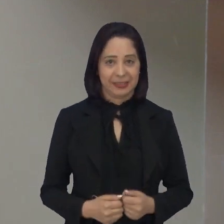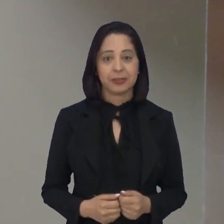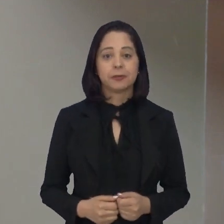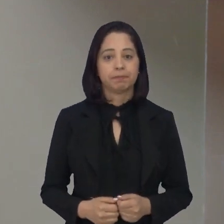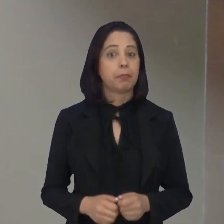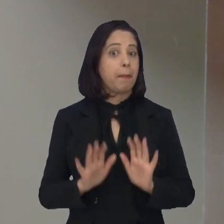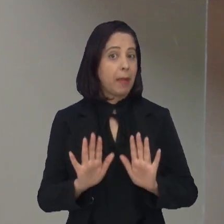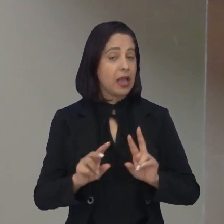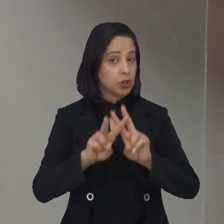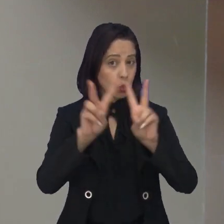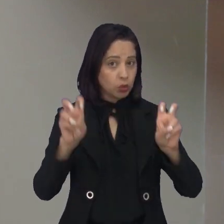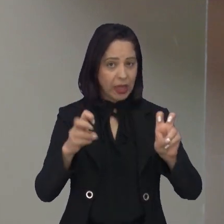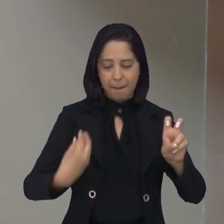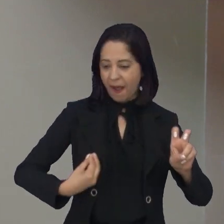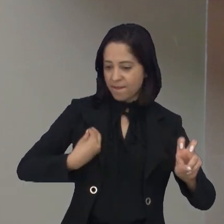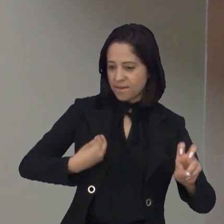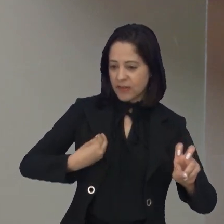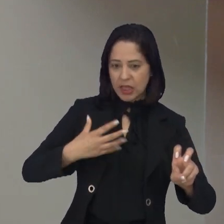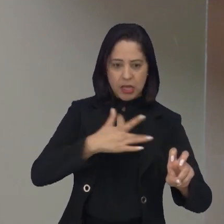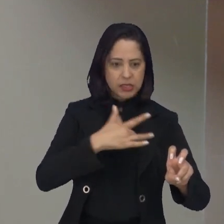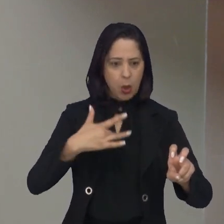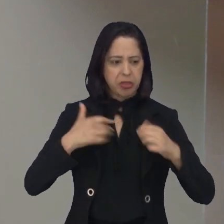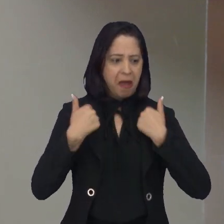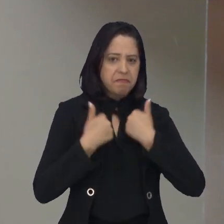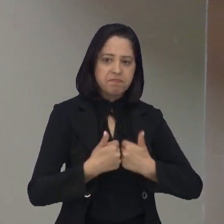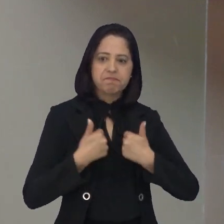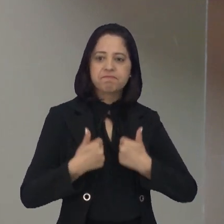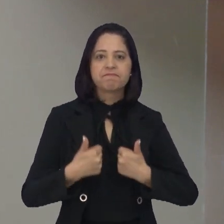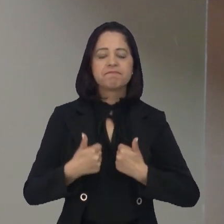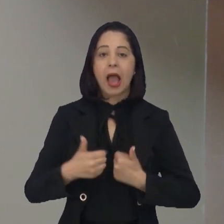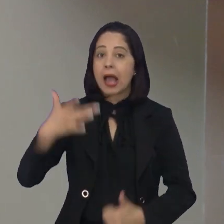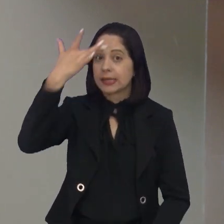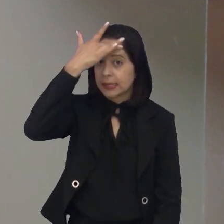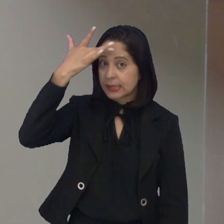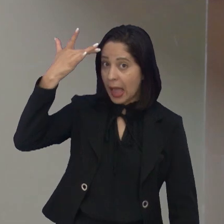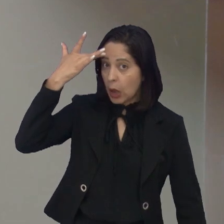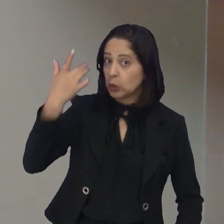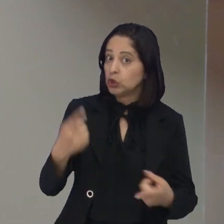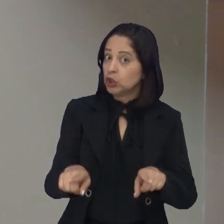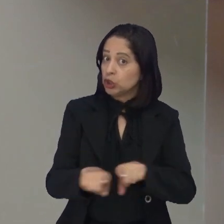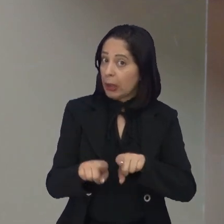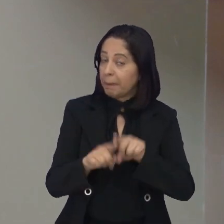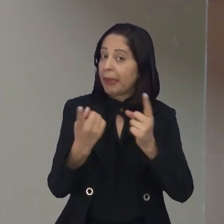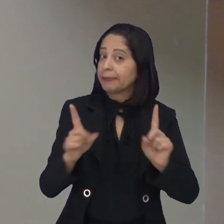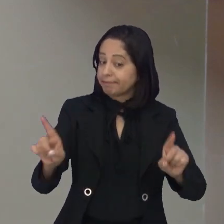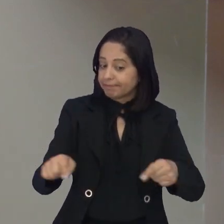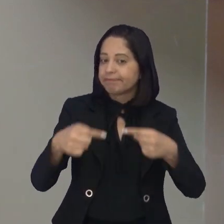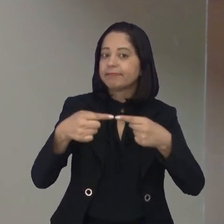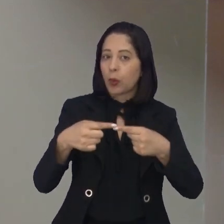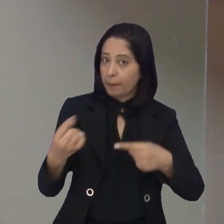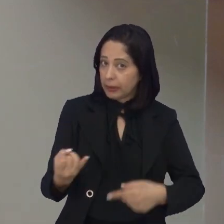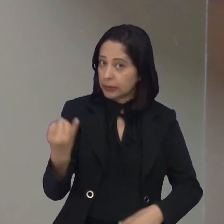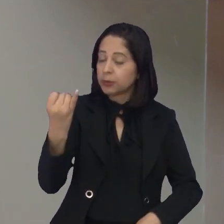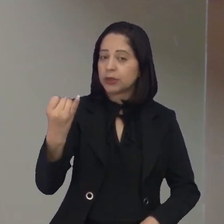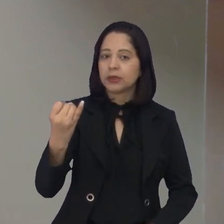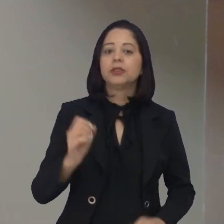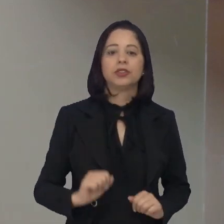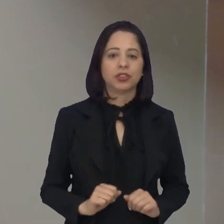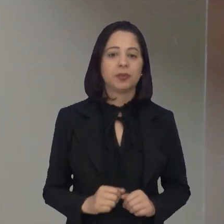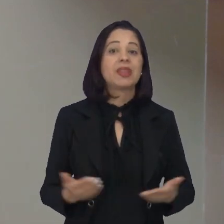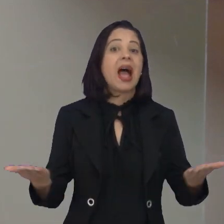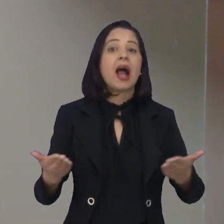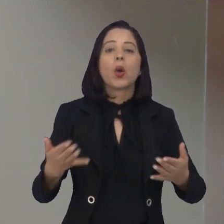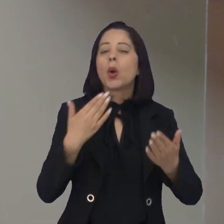o assunto é viver mais e viver bem, a saúde mental é parte fundamental. E sobre esse assunto eu